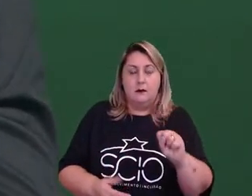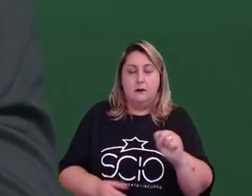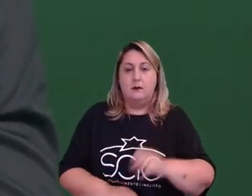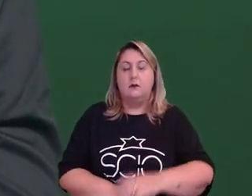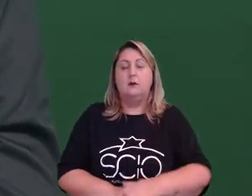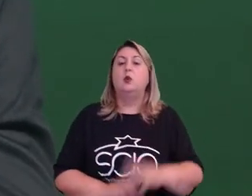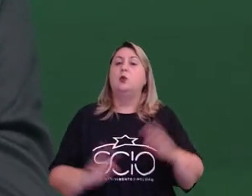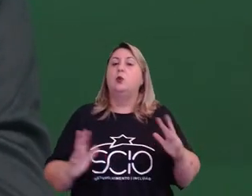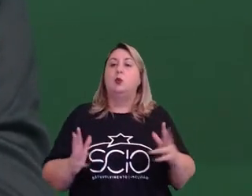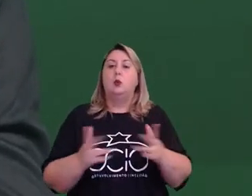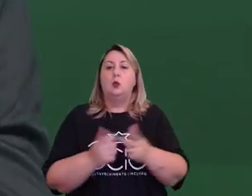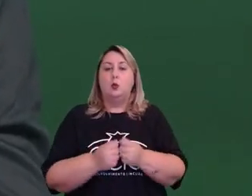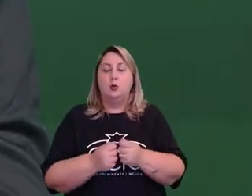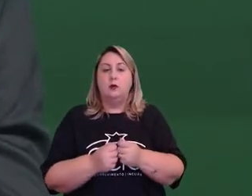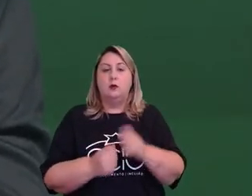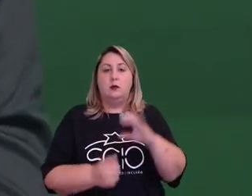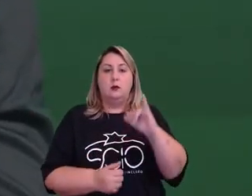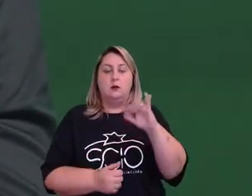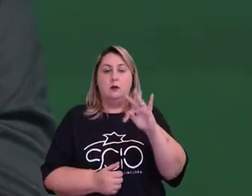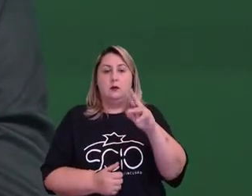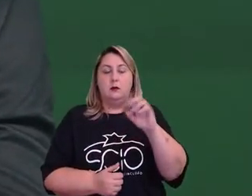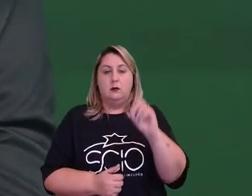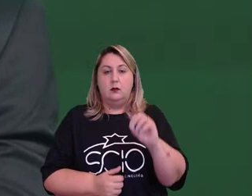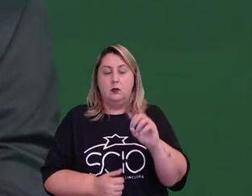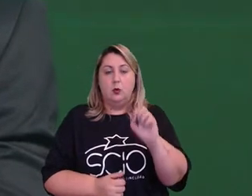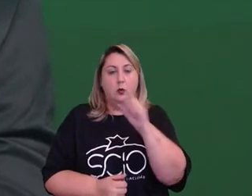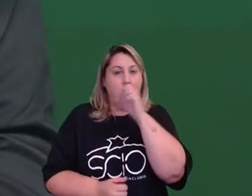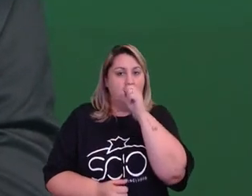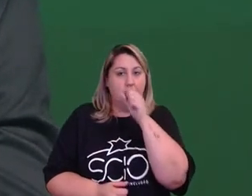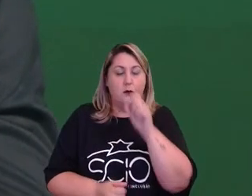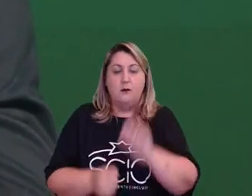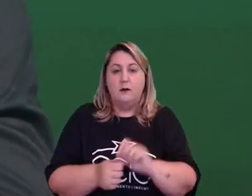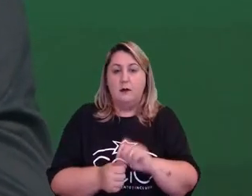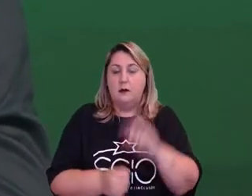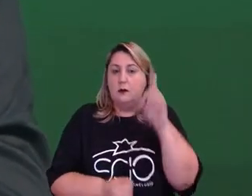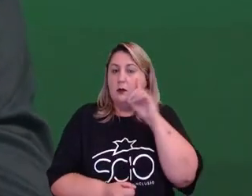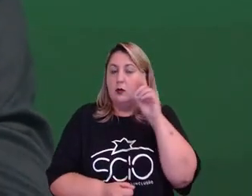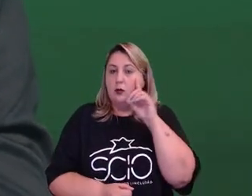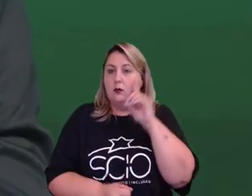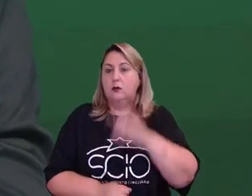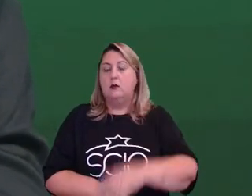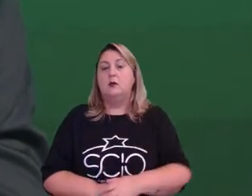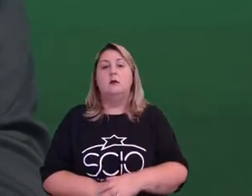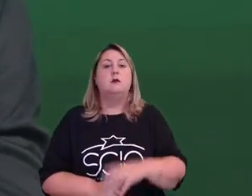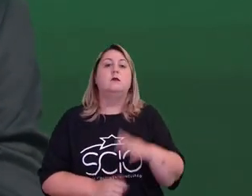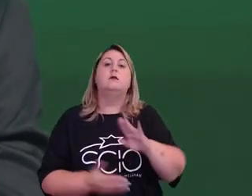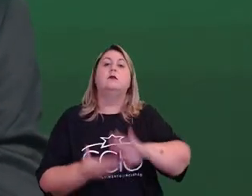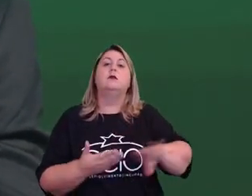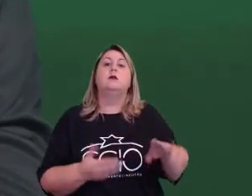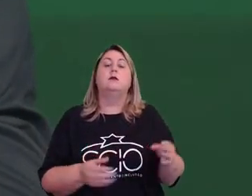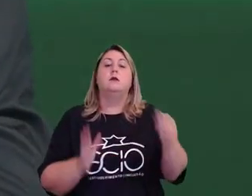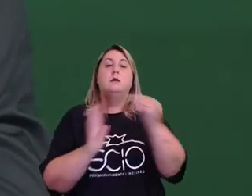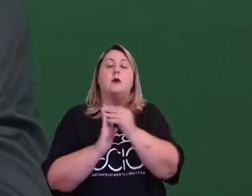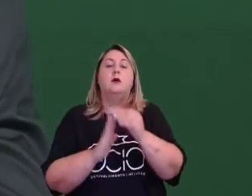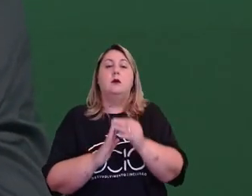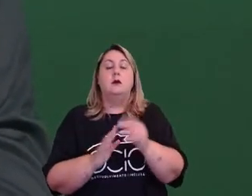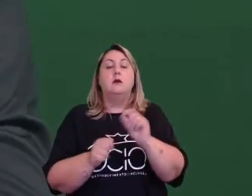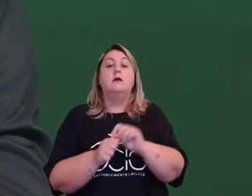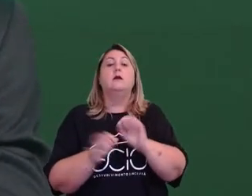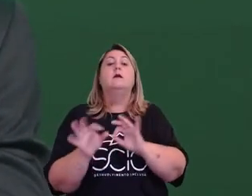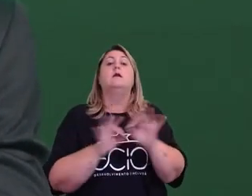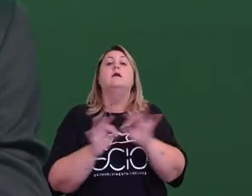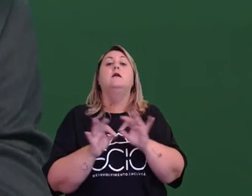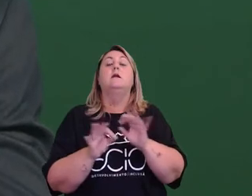enfim, tudo o que a CitruSuco faz no seu dia a dia, sem pôr nem tirar, apenas faz porque se